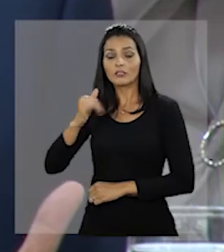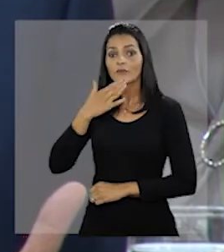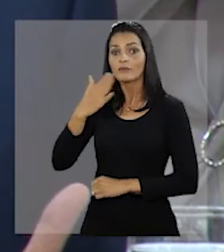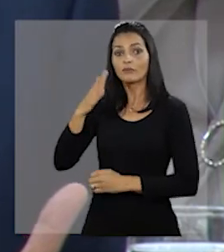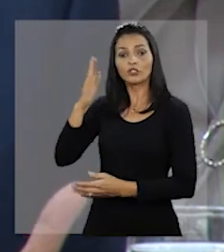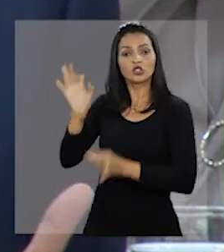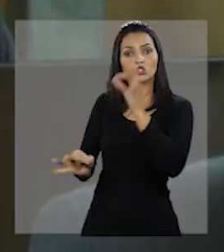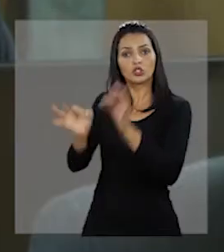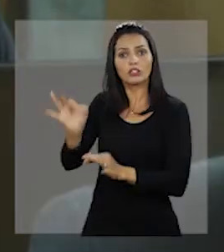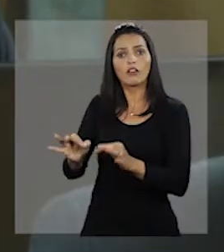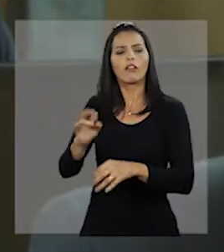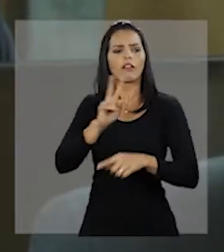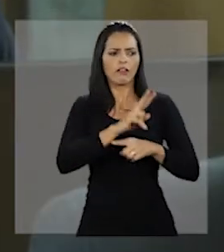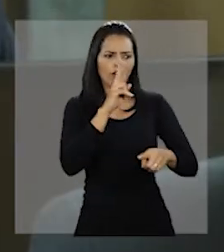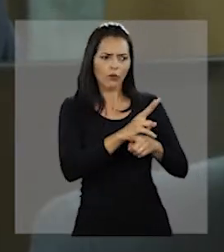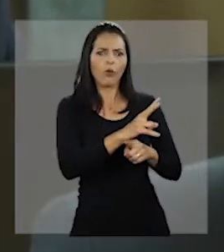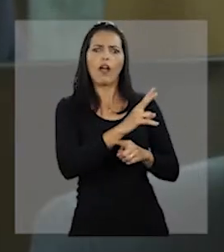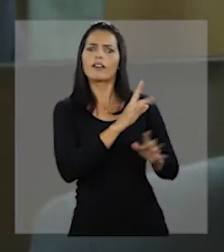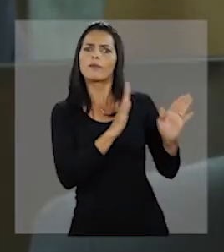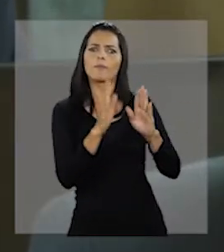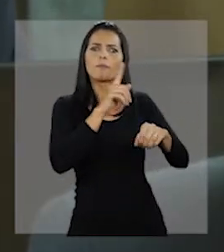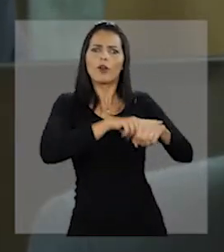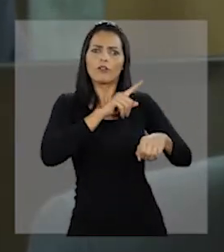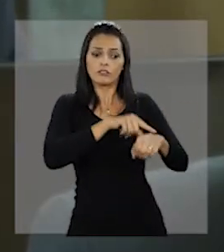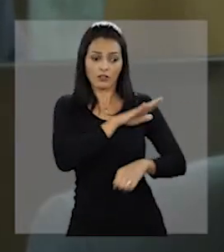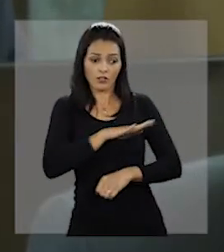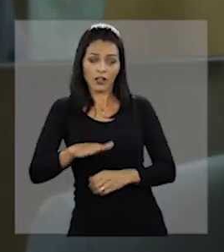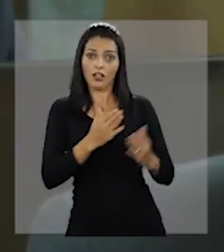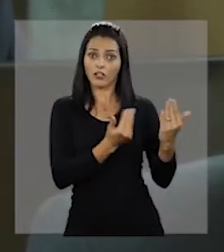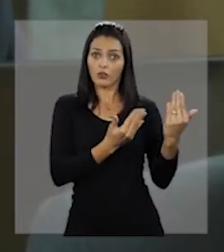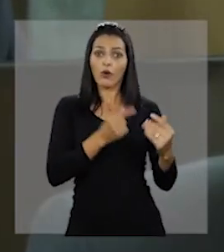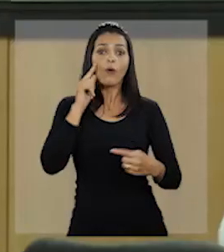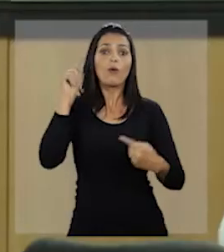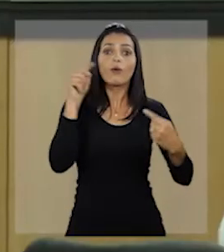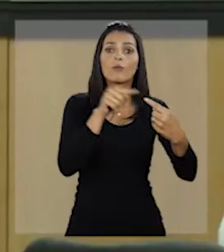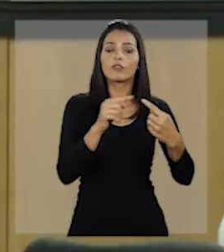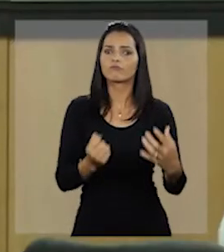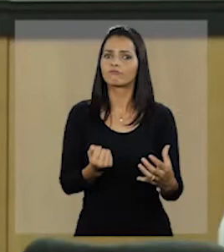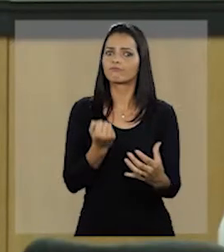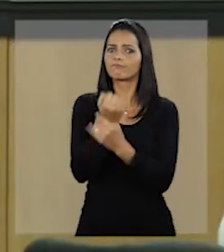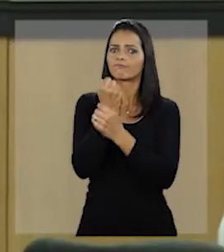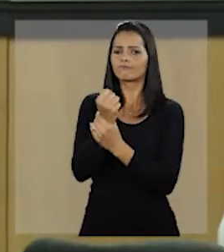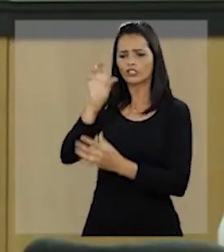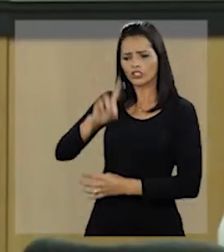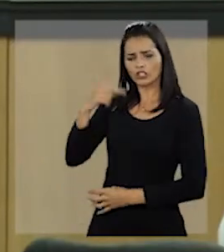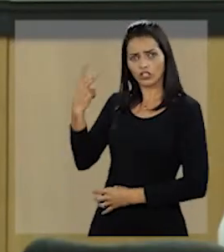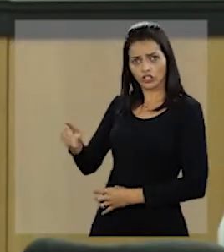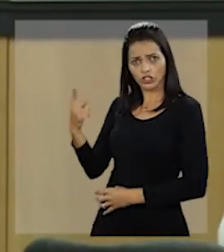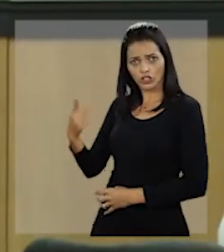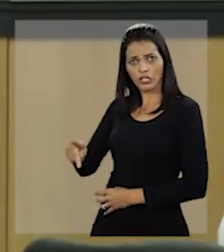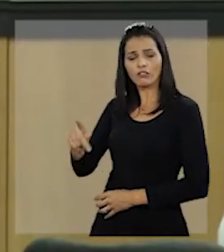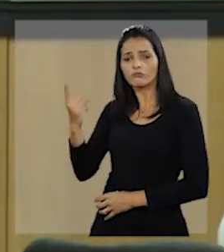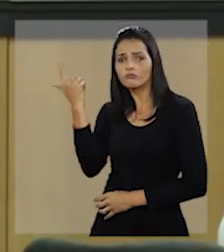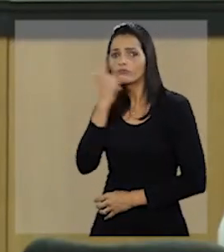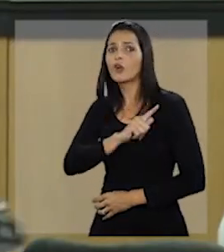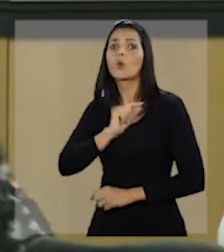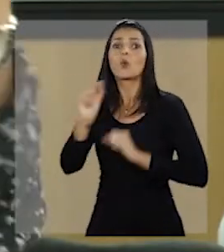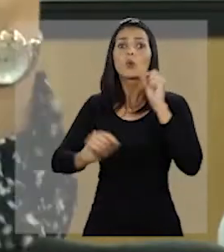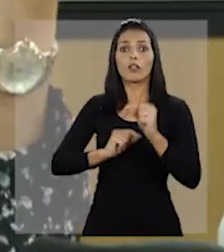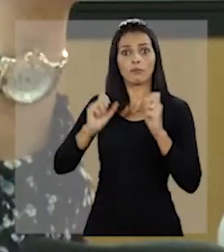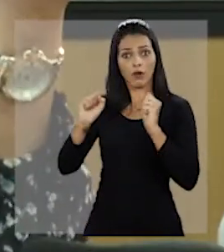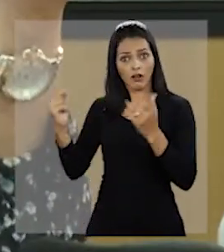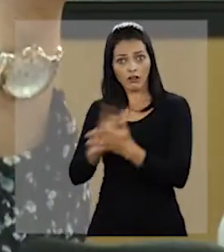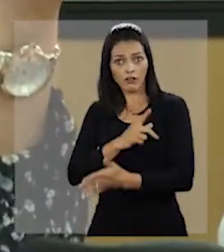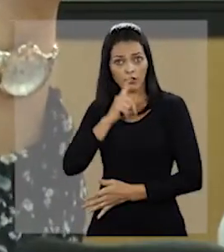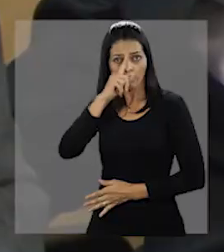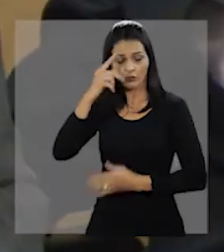custódia imediata e a guarda provisória dessas crianças e adolescentes, a fim de garantir o exercício de seus direitos, considerando